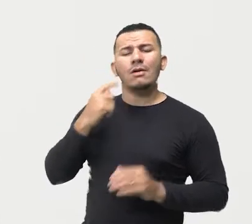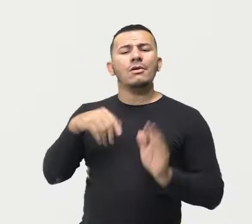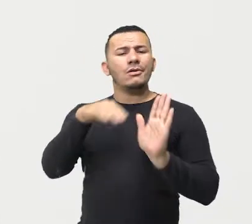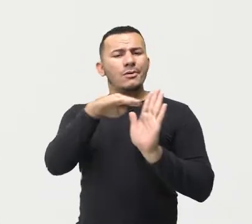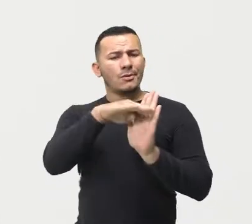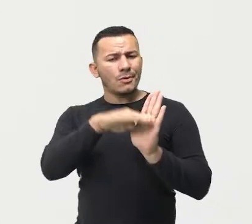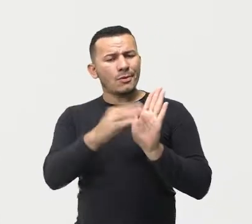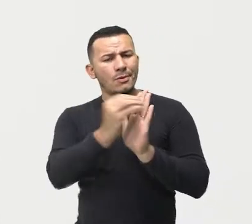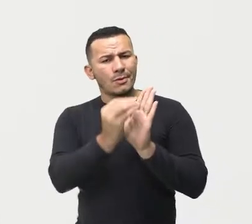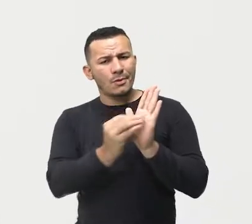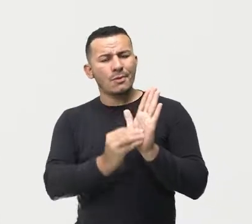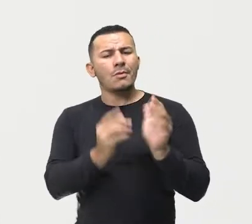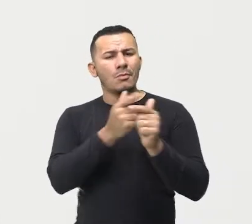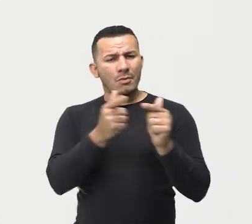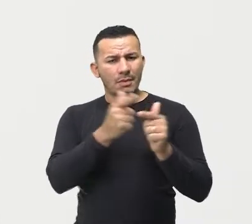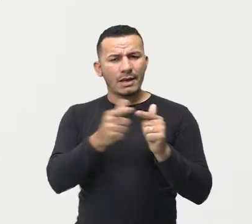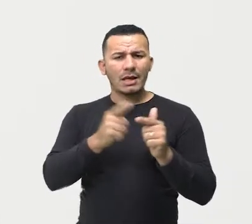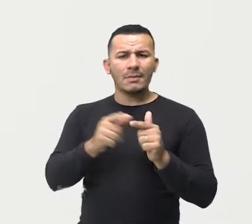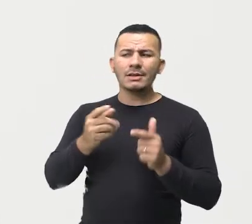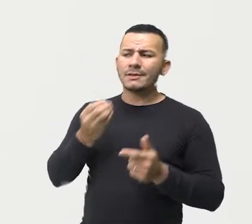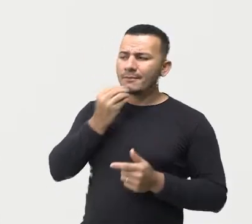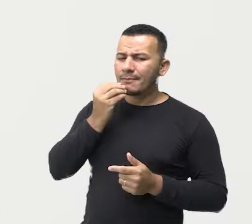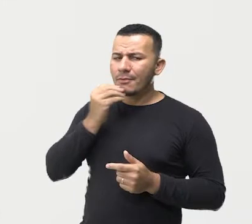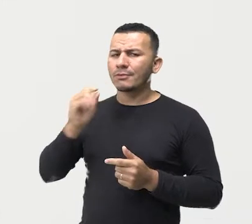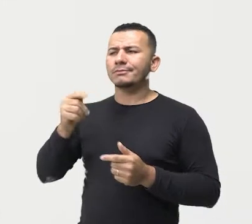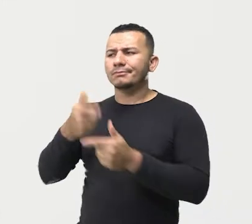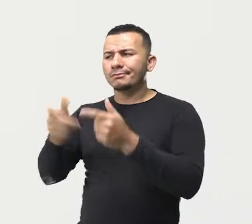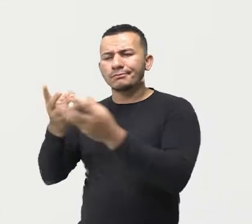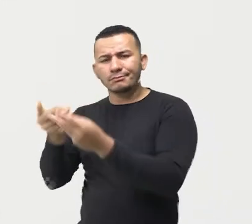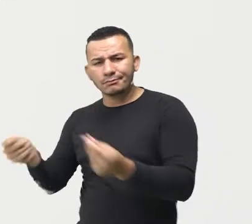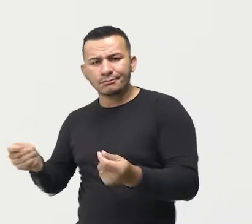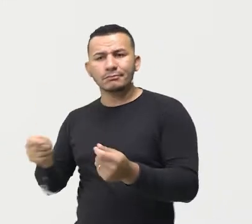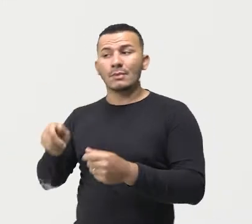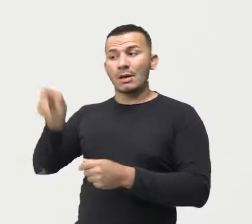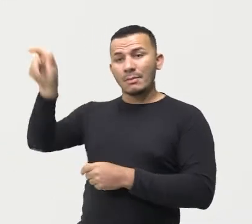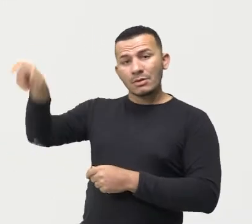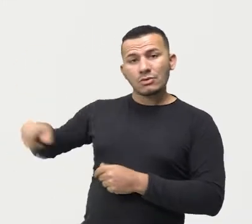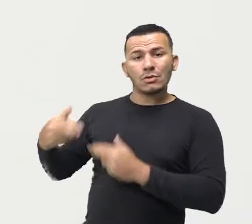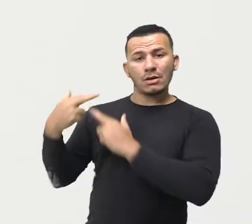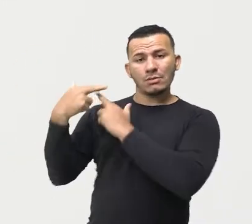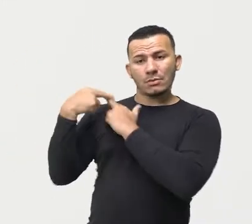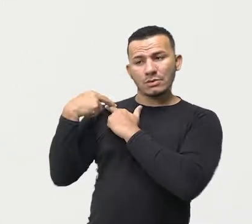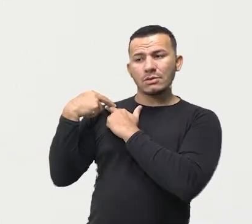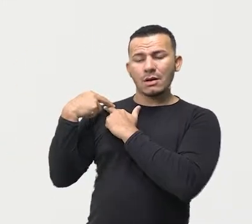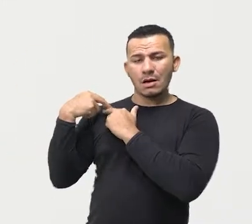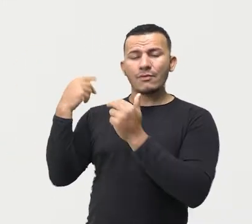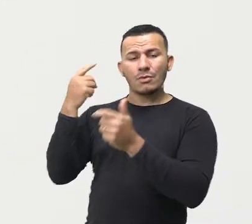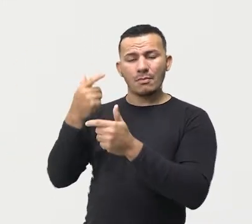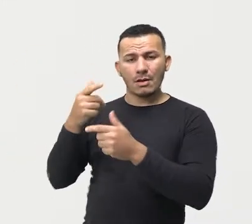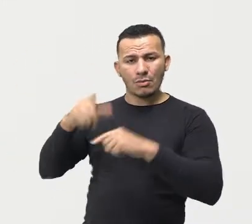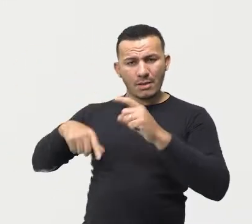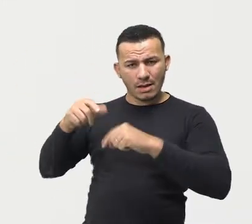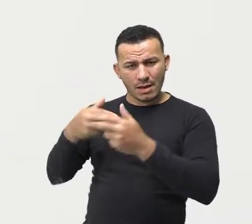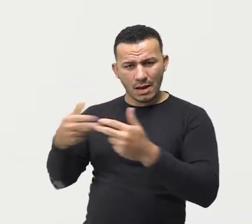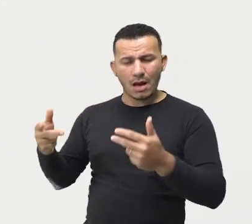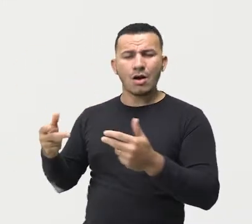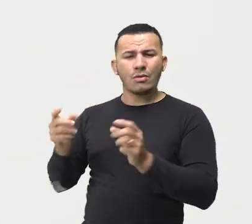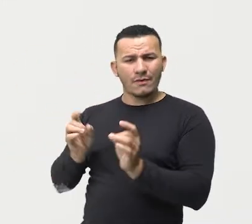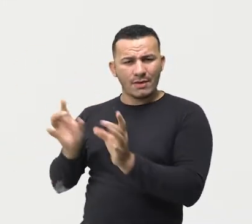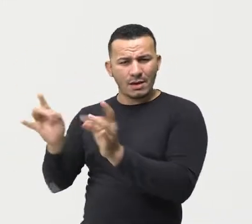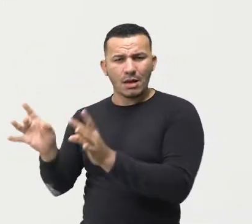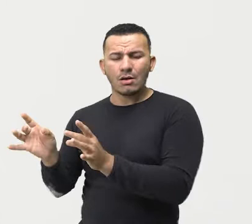ou solução aquele ou aqueles que são responsáveis pelo ocorrido